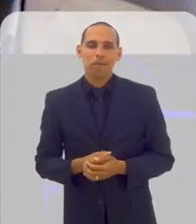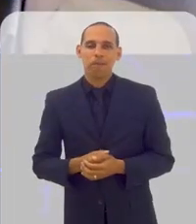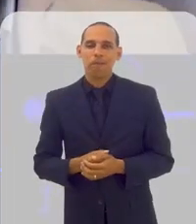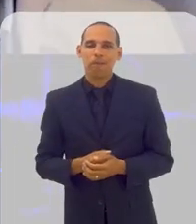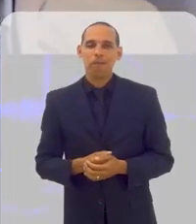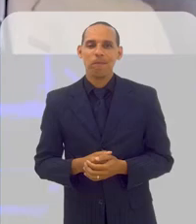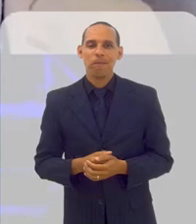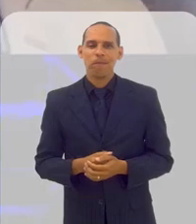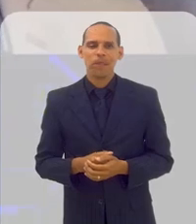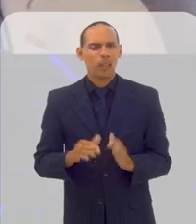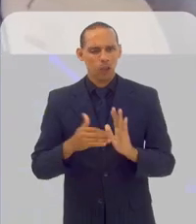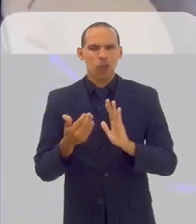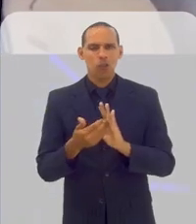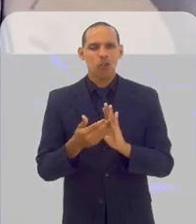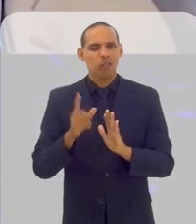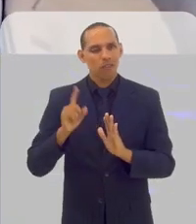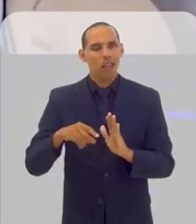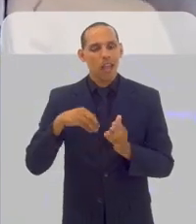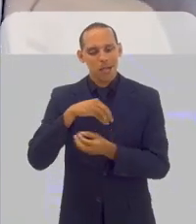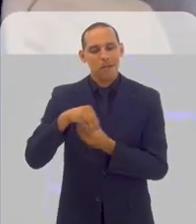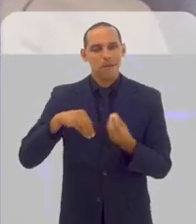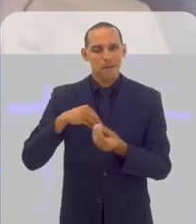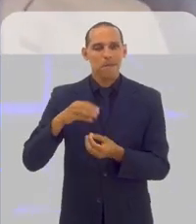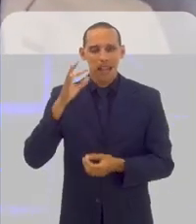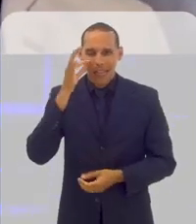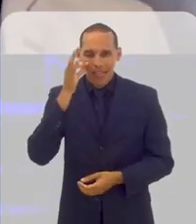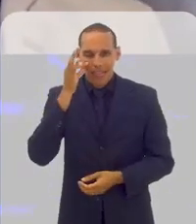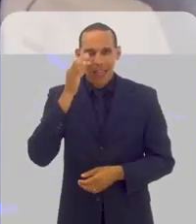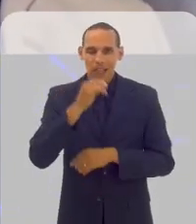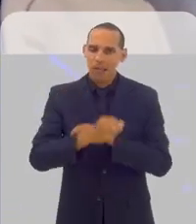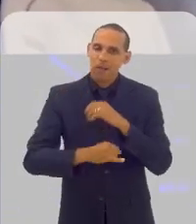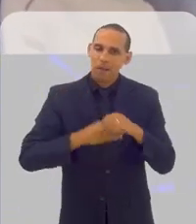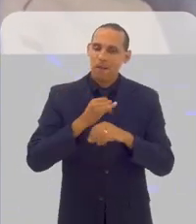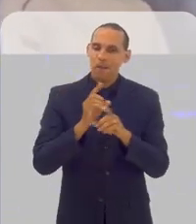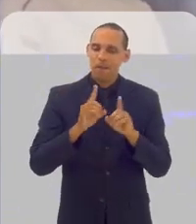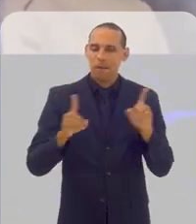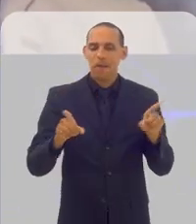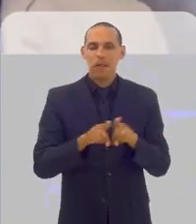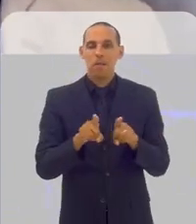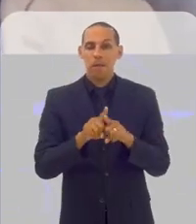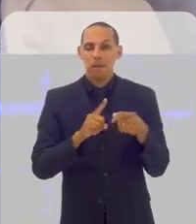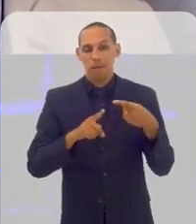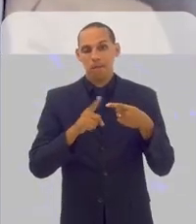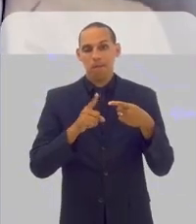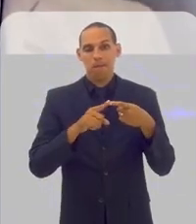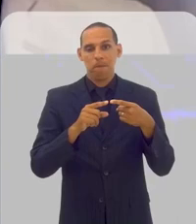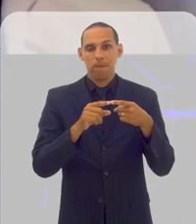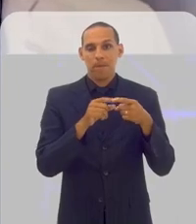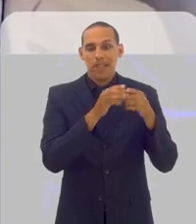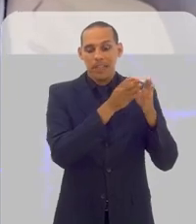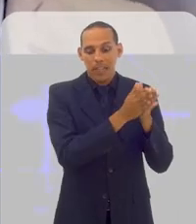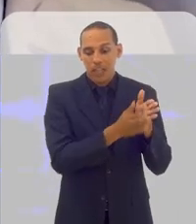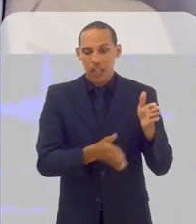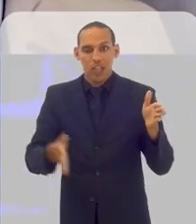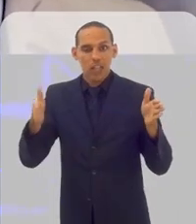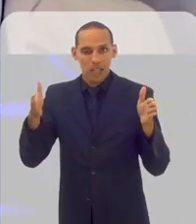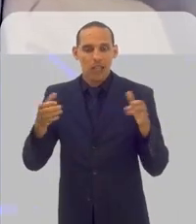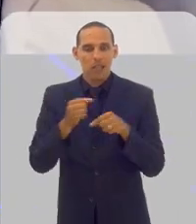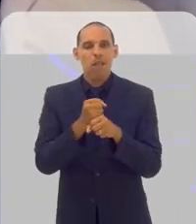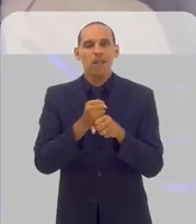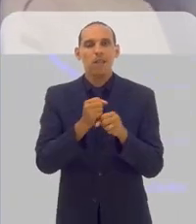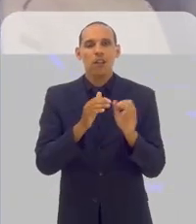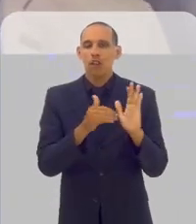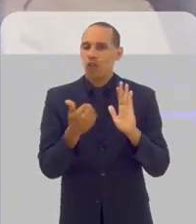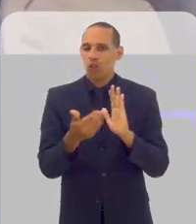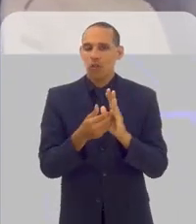todos são semi presencial mas a gente tem uma modalidade extensiva que praticamente o ano letivo